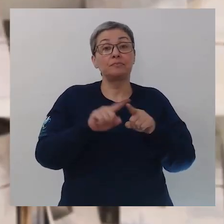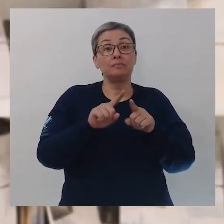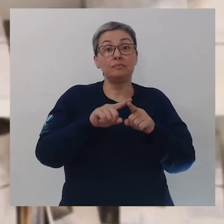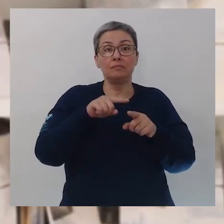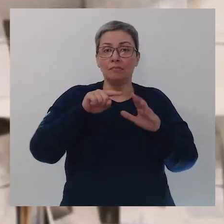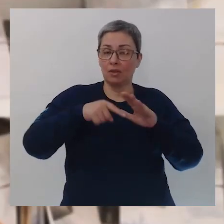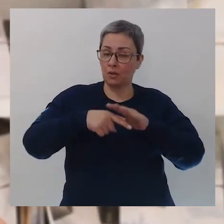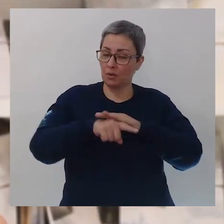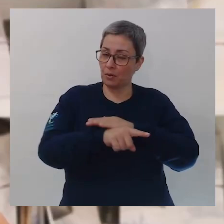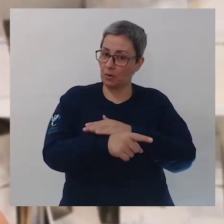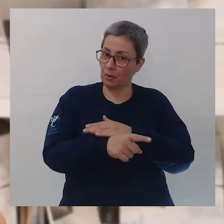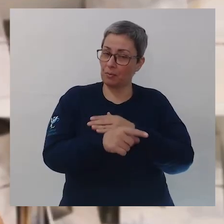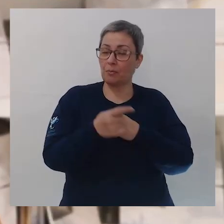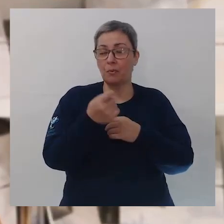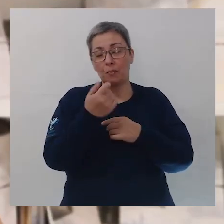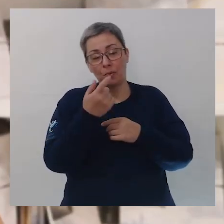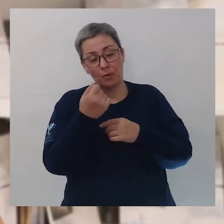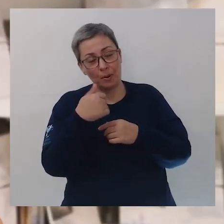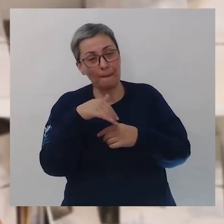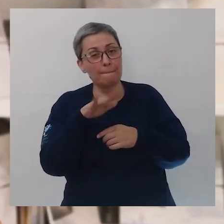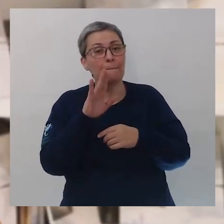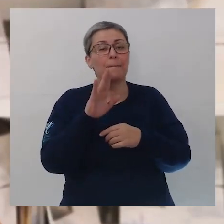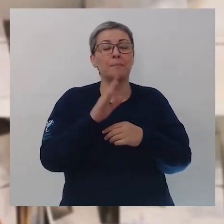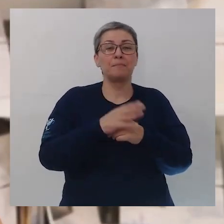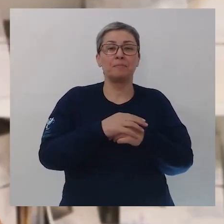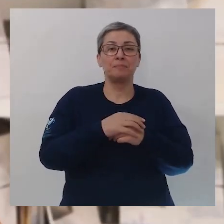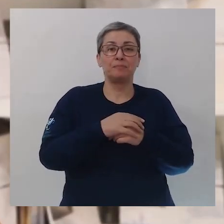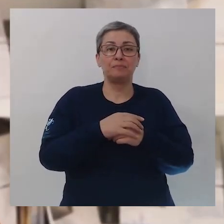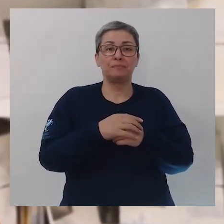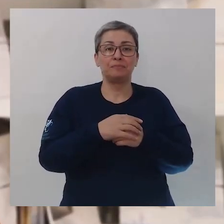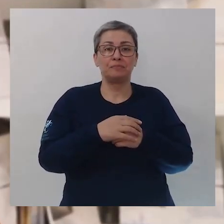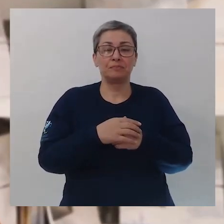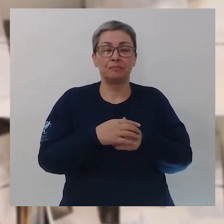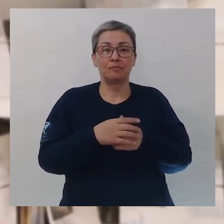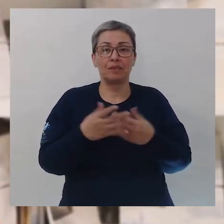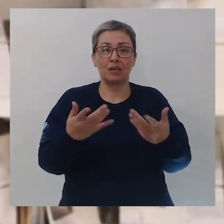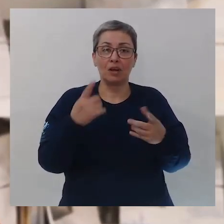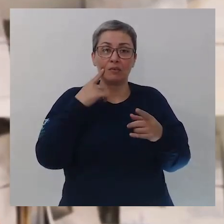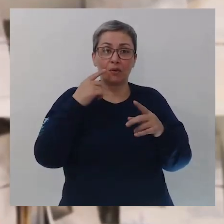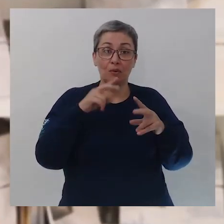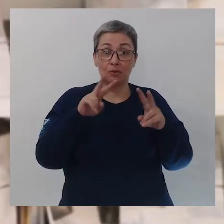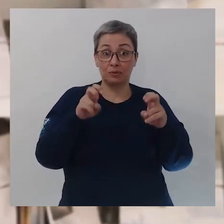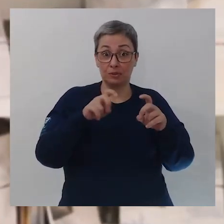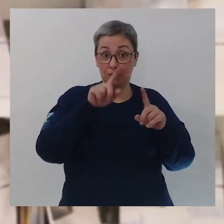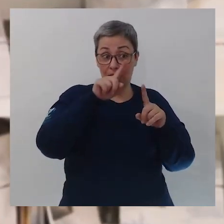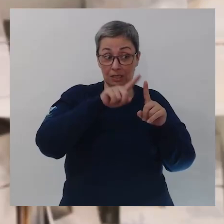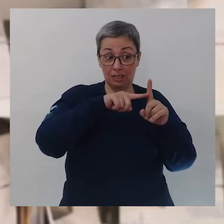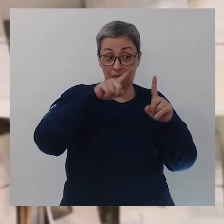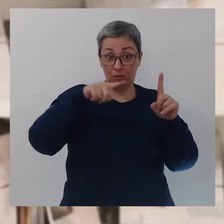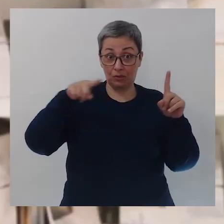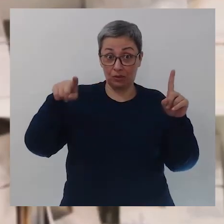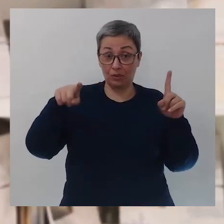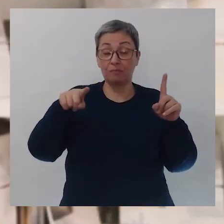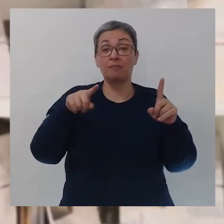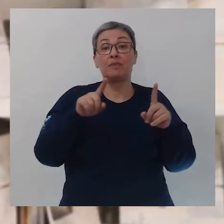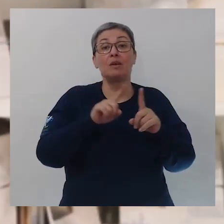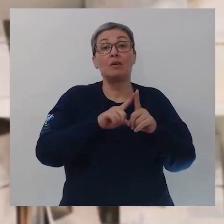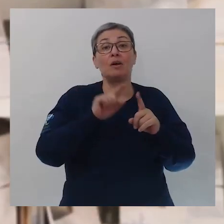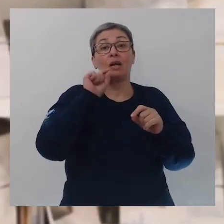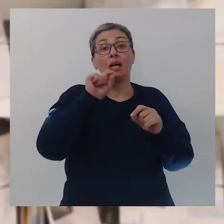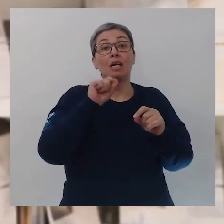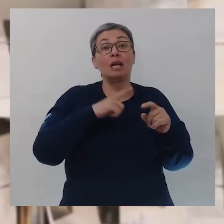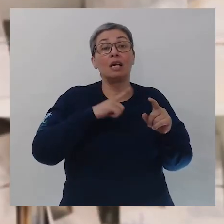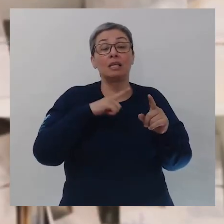bem. Aprofundando um pouquinho mais, né, sobre gráficos. Né?